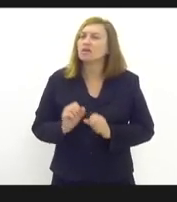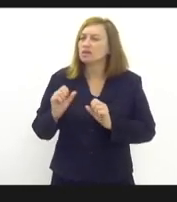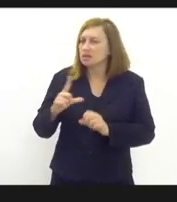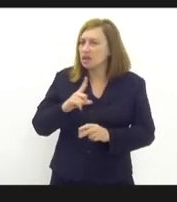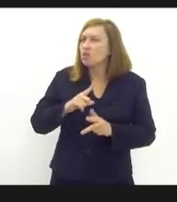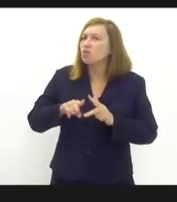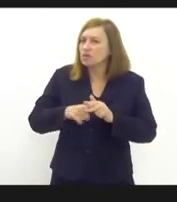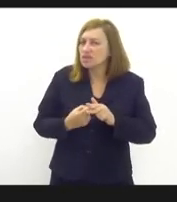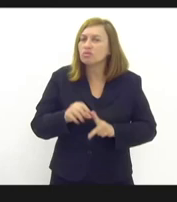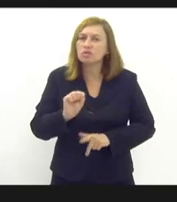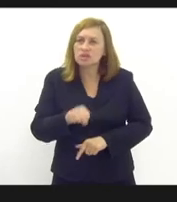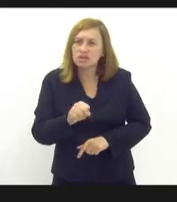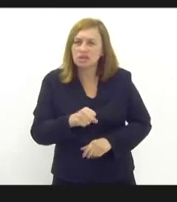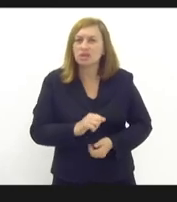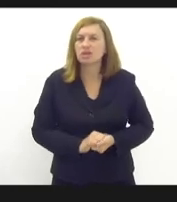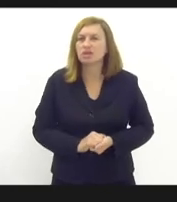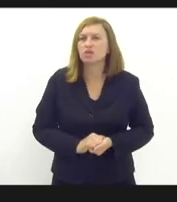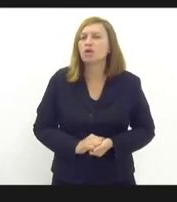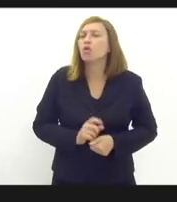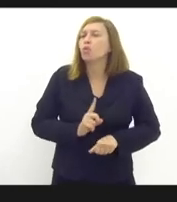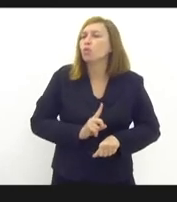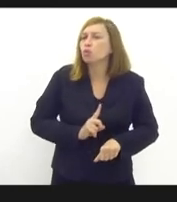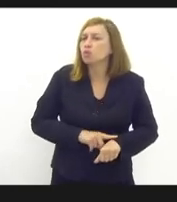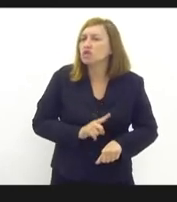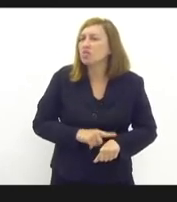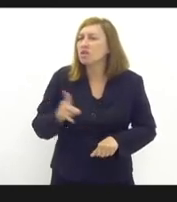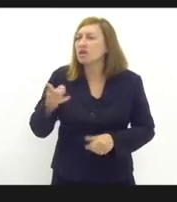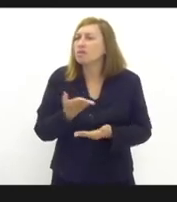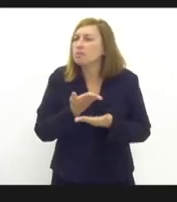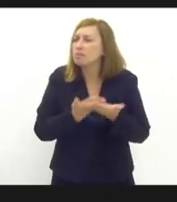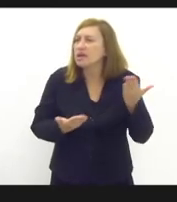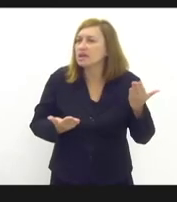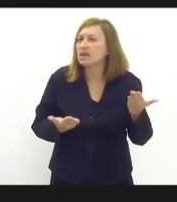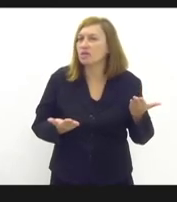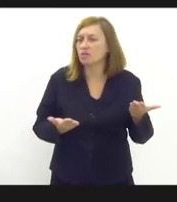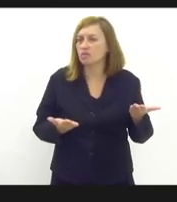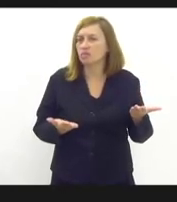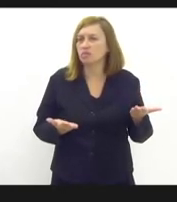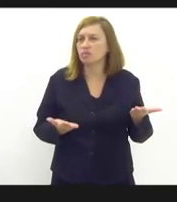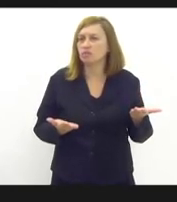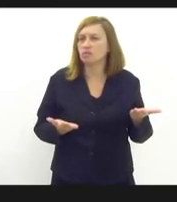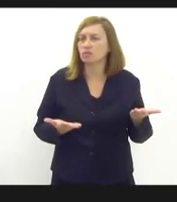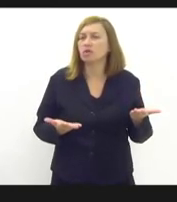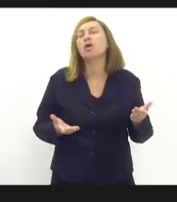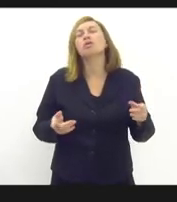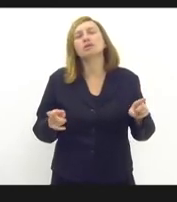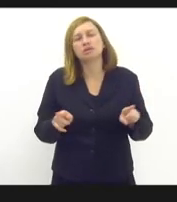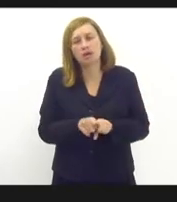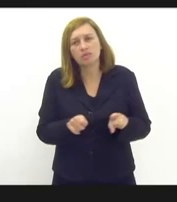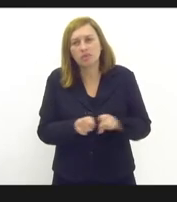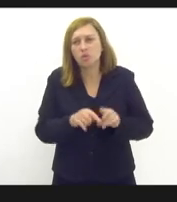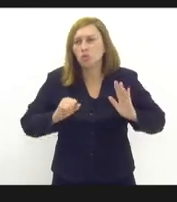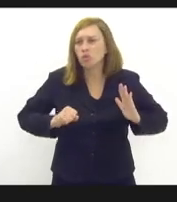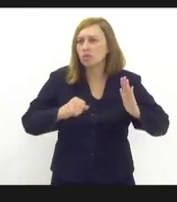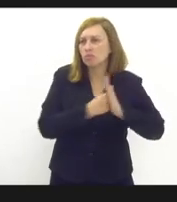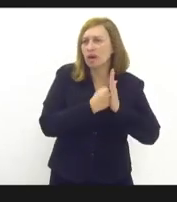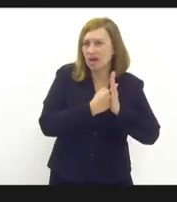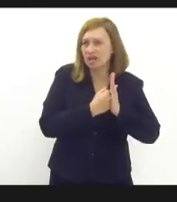reparação, sim. O tempo que ele perdeu causa também um impacto